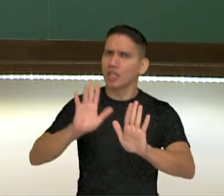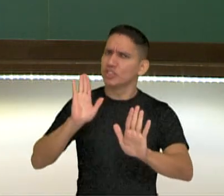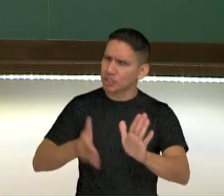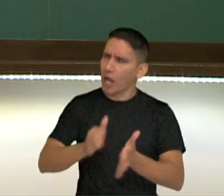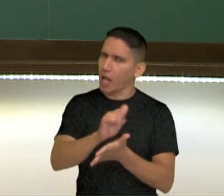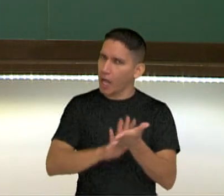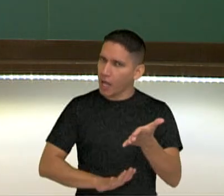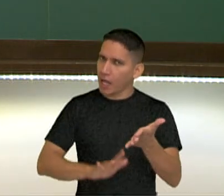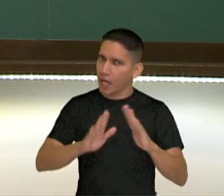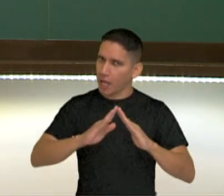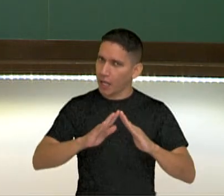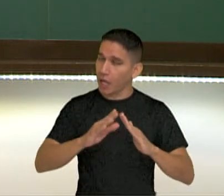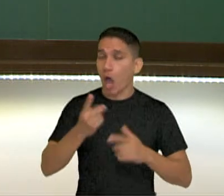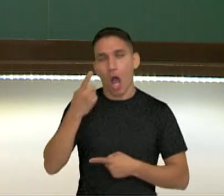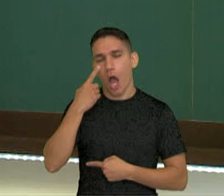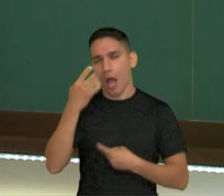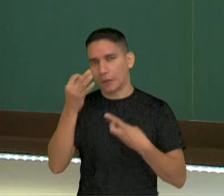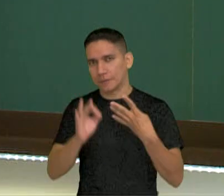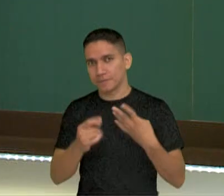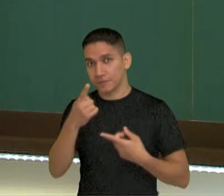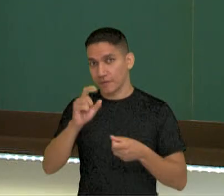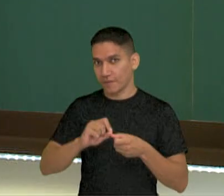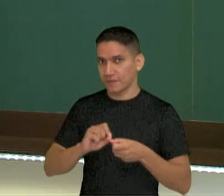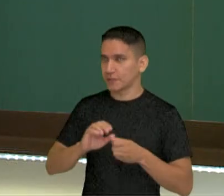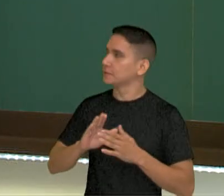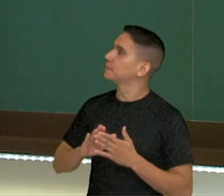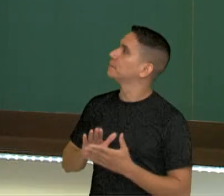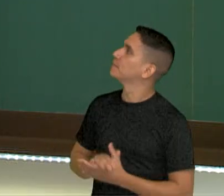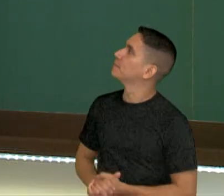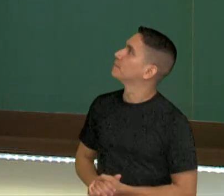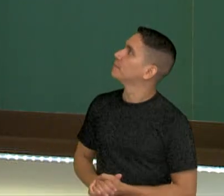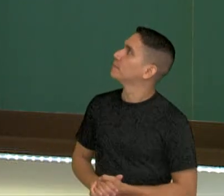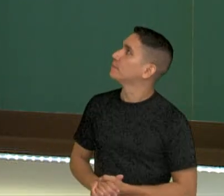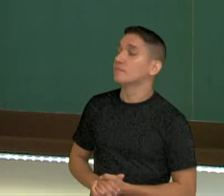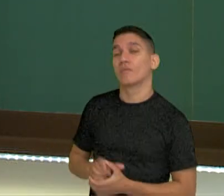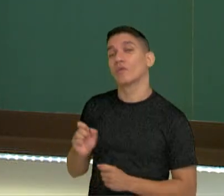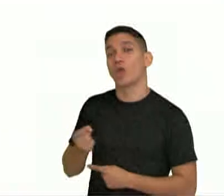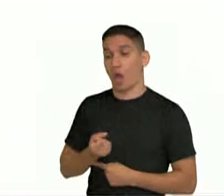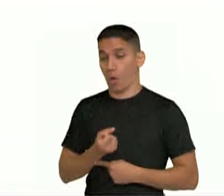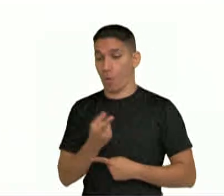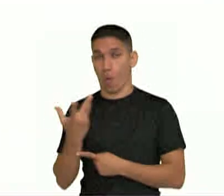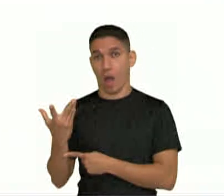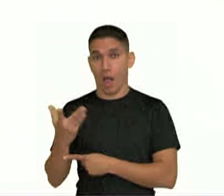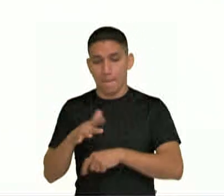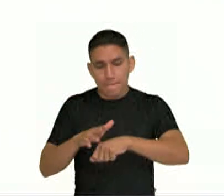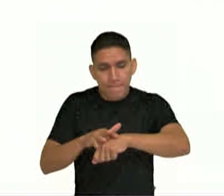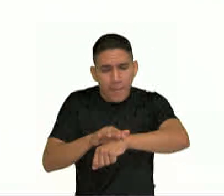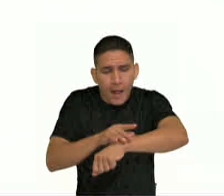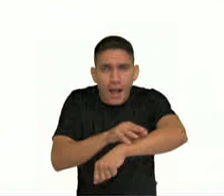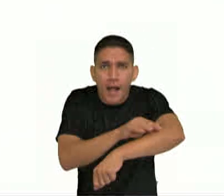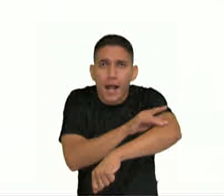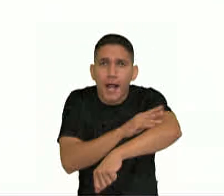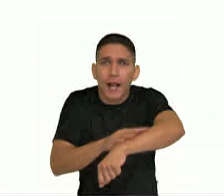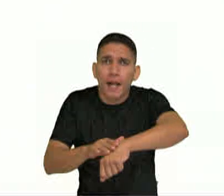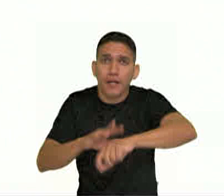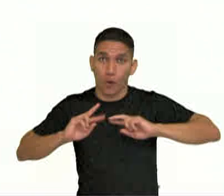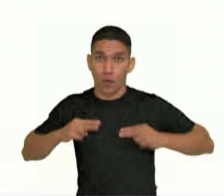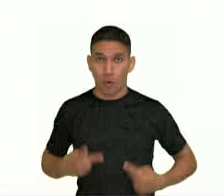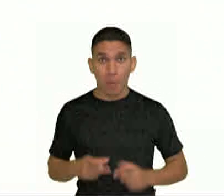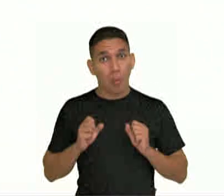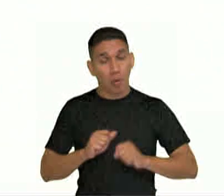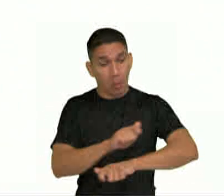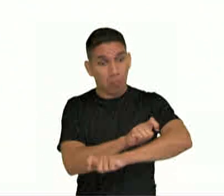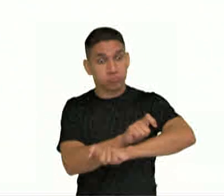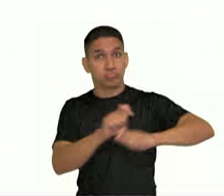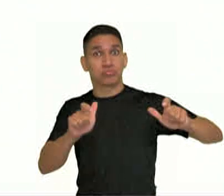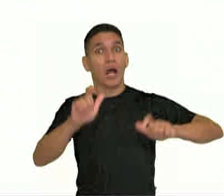Vamos corrigir? Olha só o que ficou para você fazer lá sozinho. A quantidade de pigmento na pele humana pode aumentar sobre a ação dos